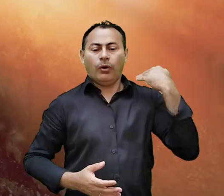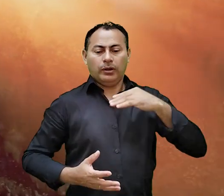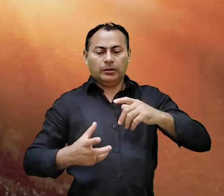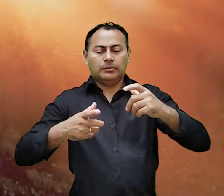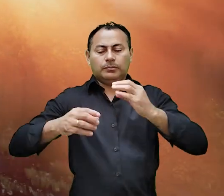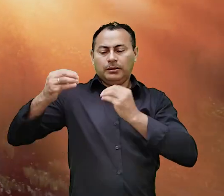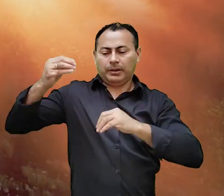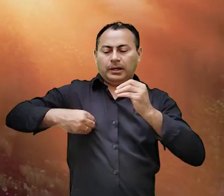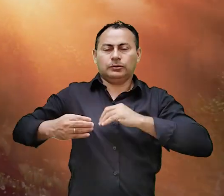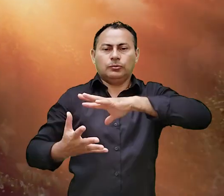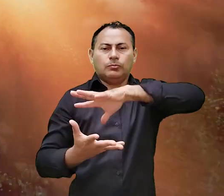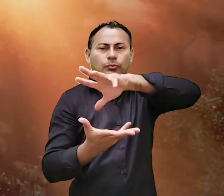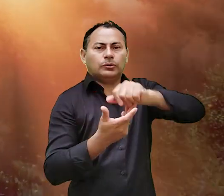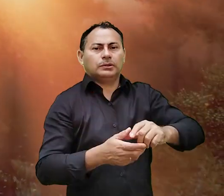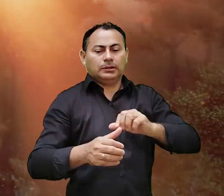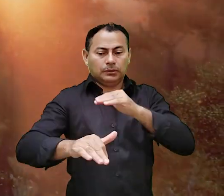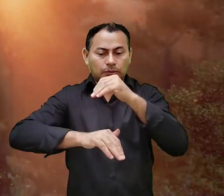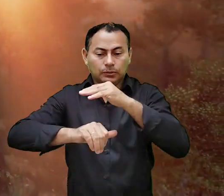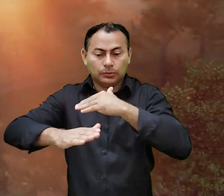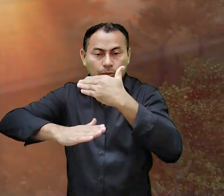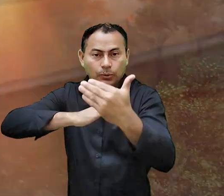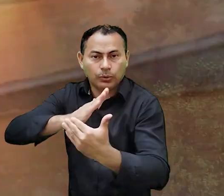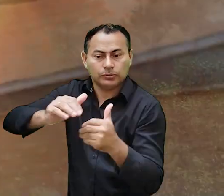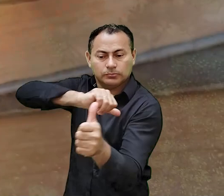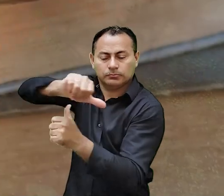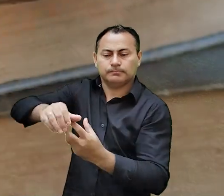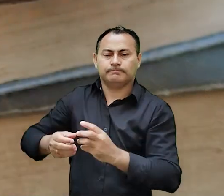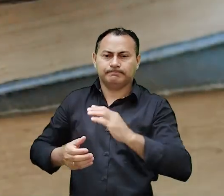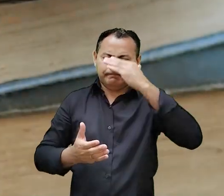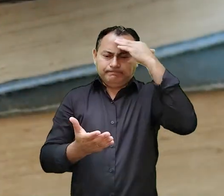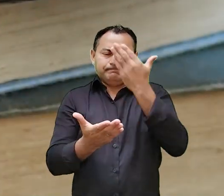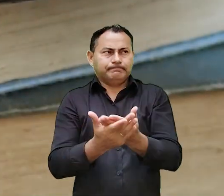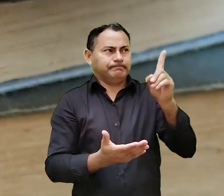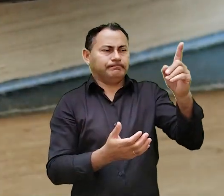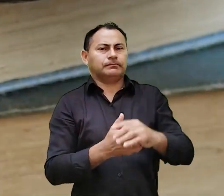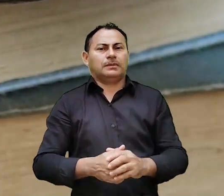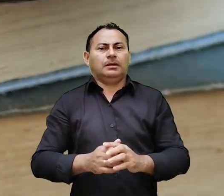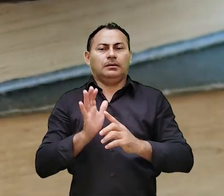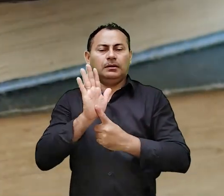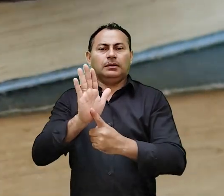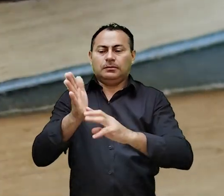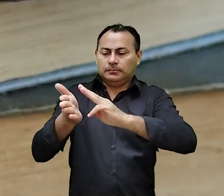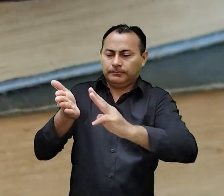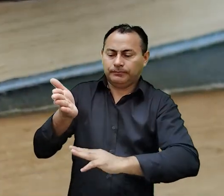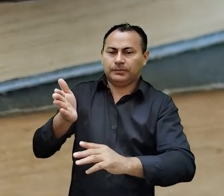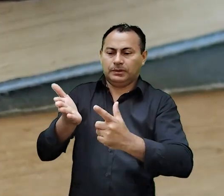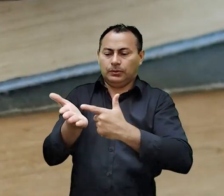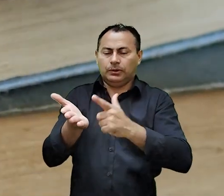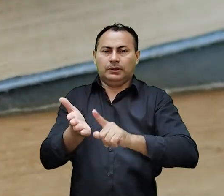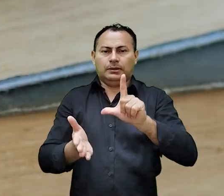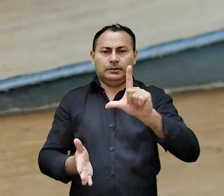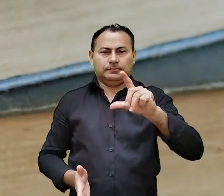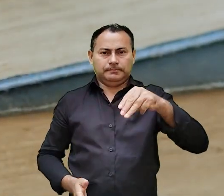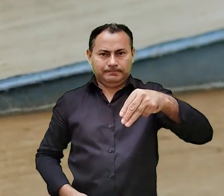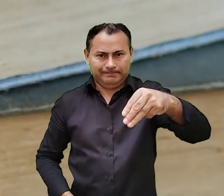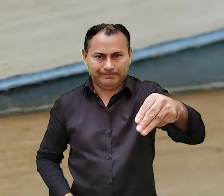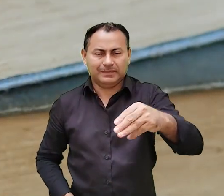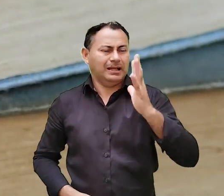que todos pudessem ser restaurados por Ele e para Ele. Esta é a parte mais inspiradora e bonita da mensagem do livro